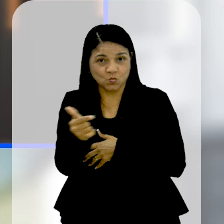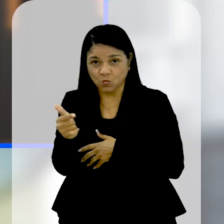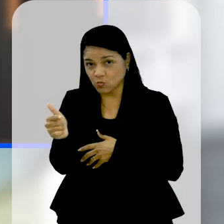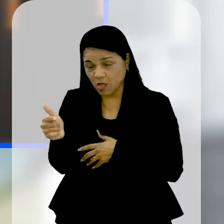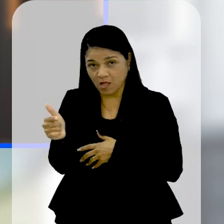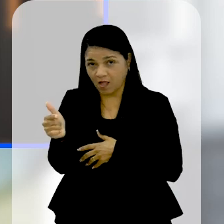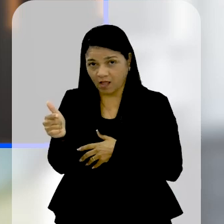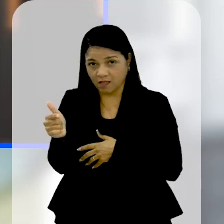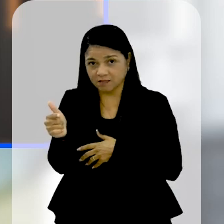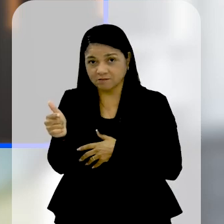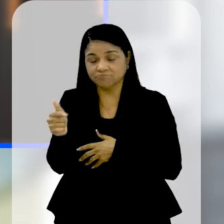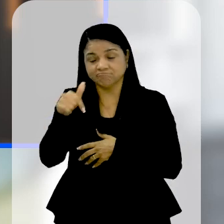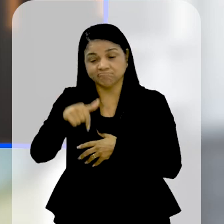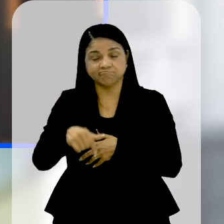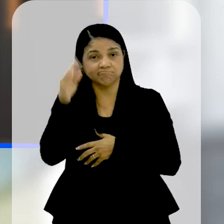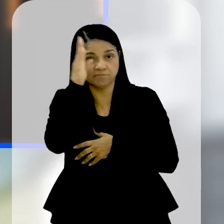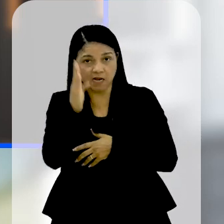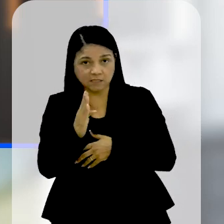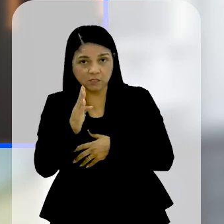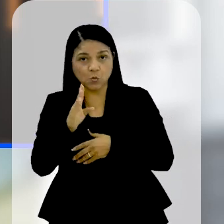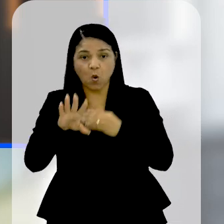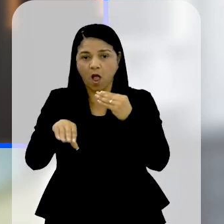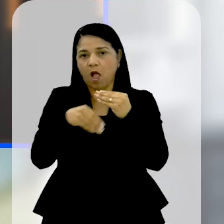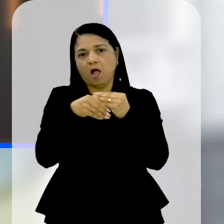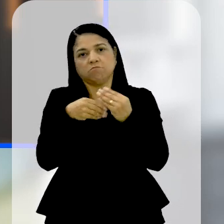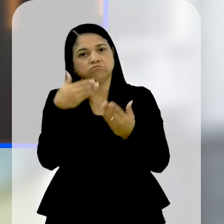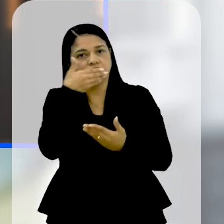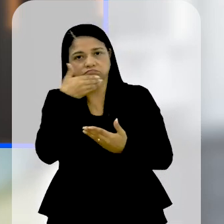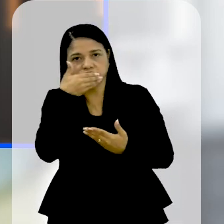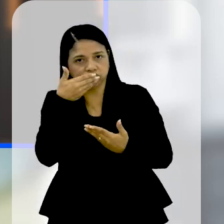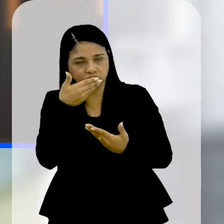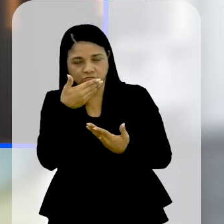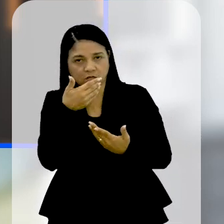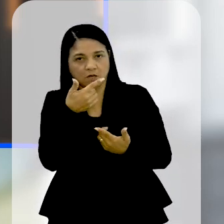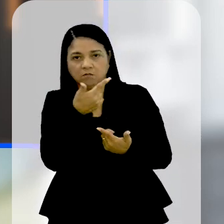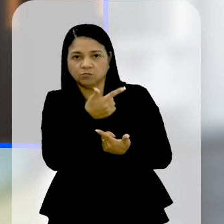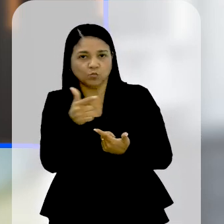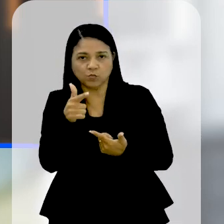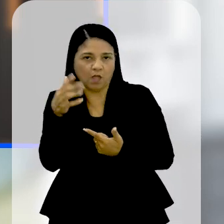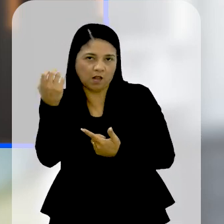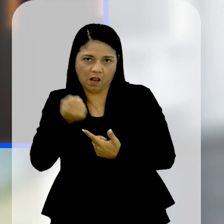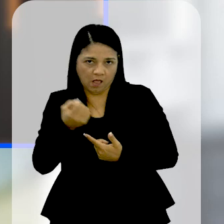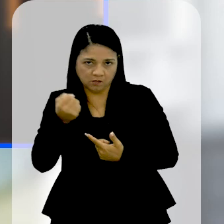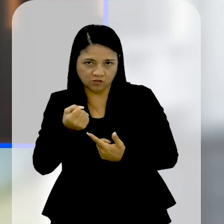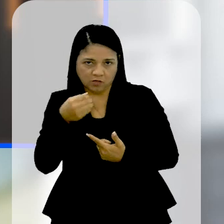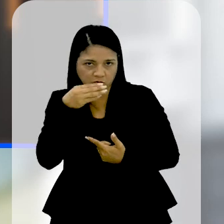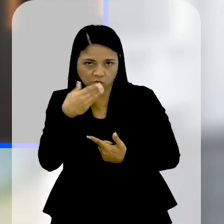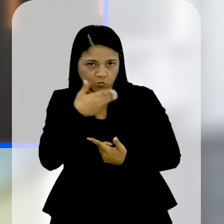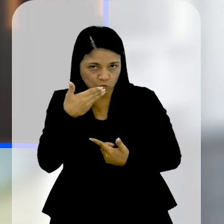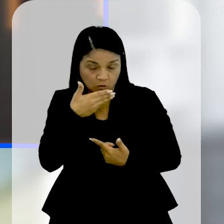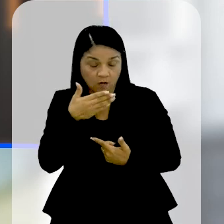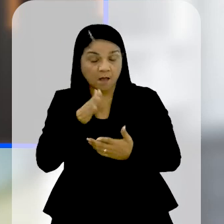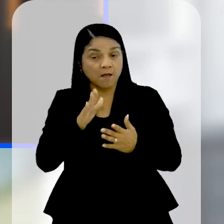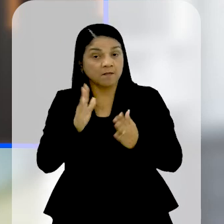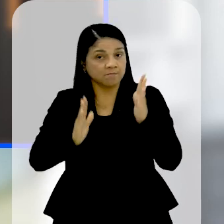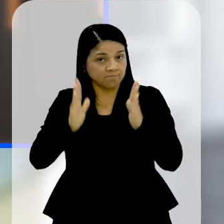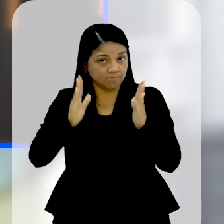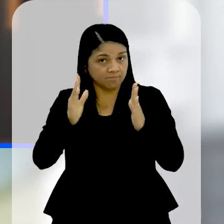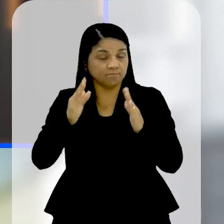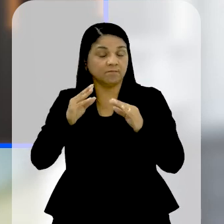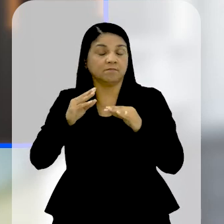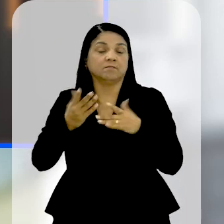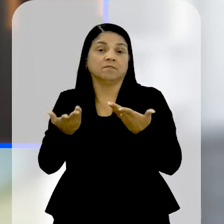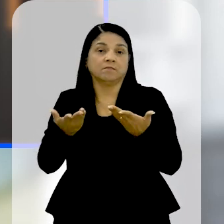não tem aqui no Brasil a adição de açúcar no leite para essa faixa etária, mas de qualquer maneira